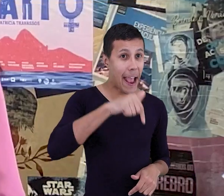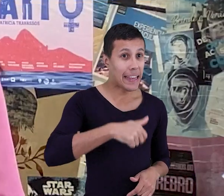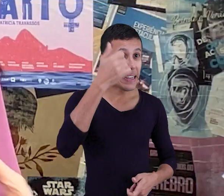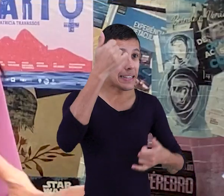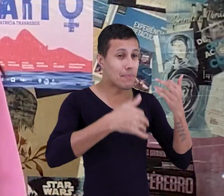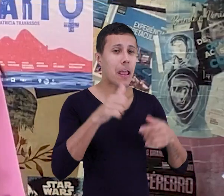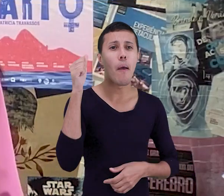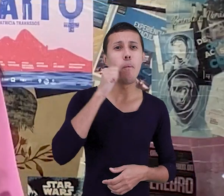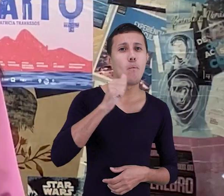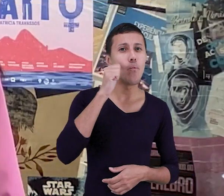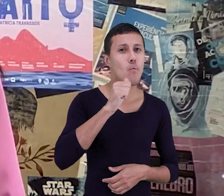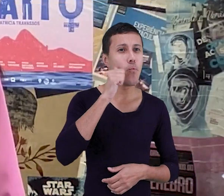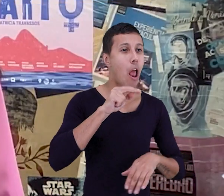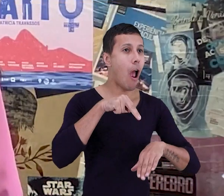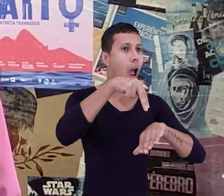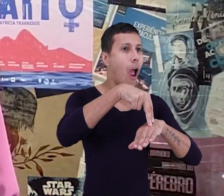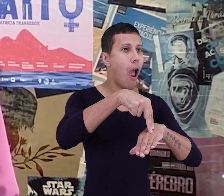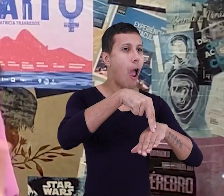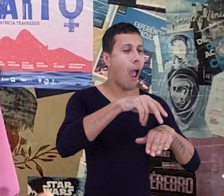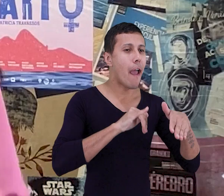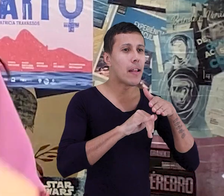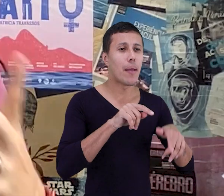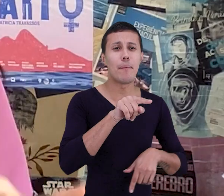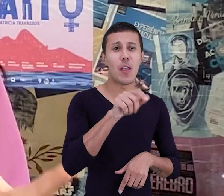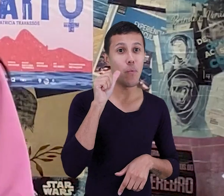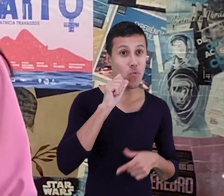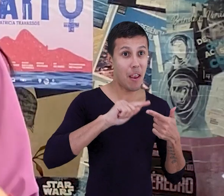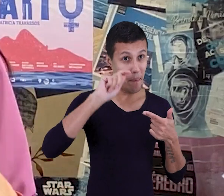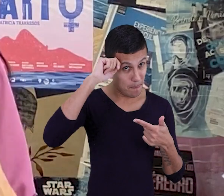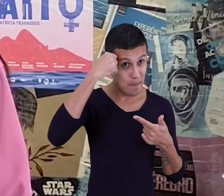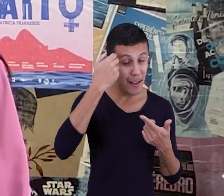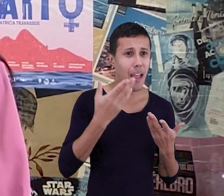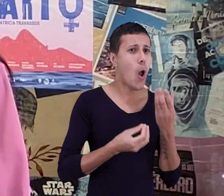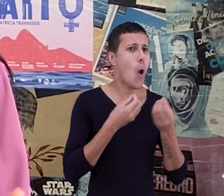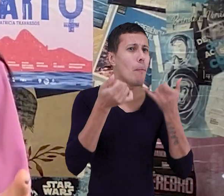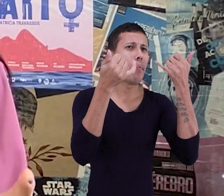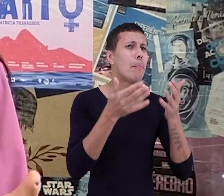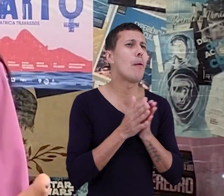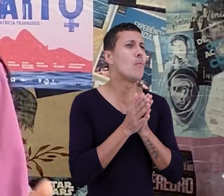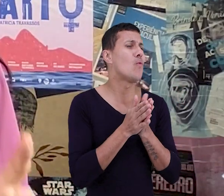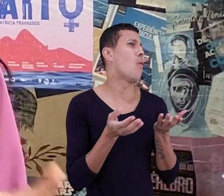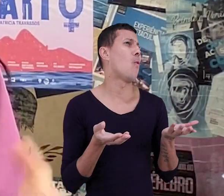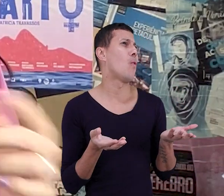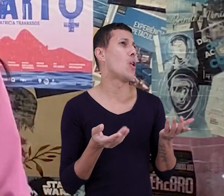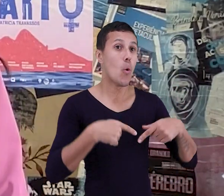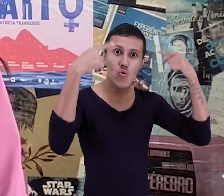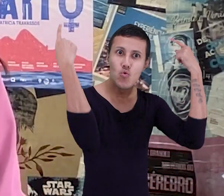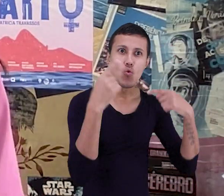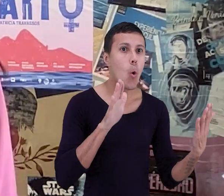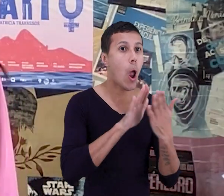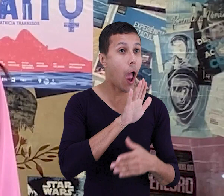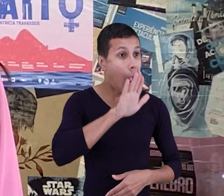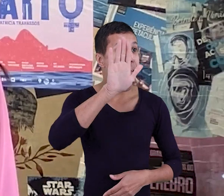muito da mulher à frente das startups, mas você ainda é mulher, negra, quer dizer, conta para a gente como é que é esse desafio aí no Rio